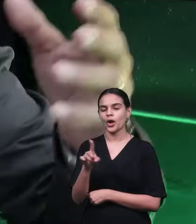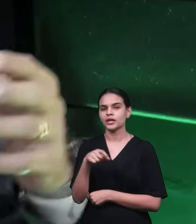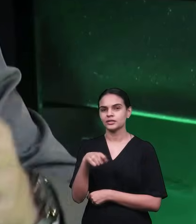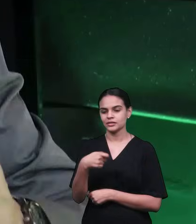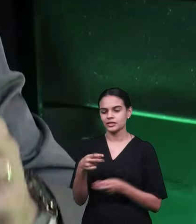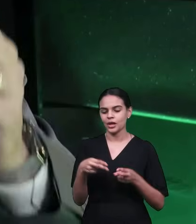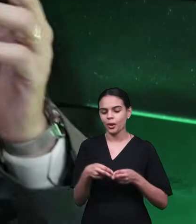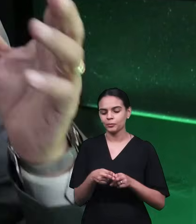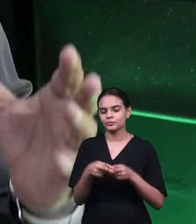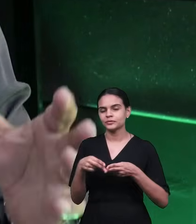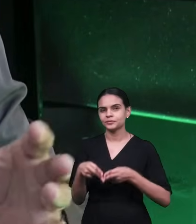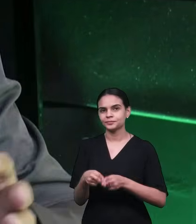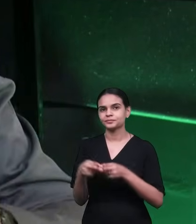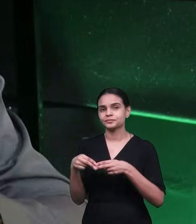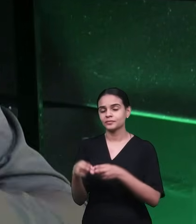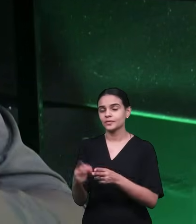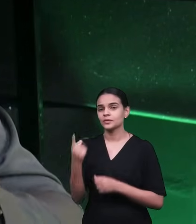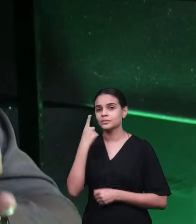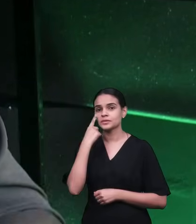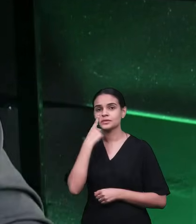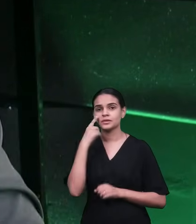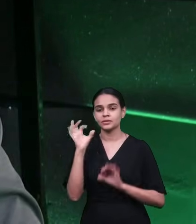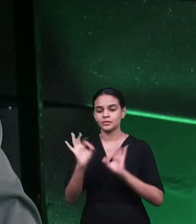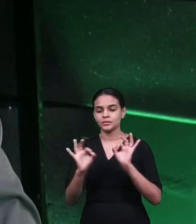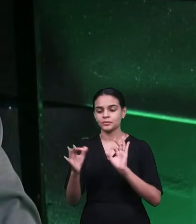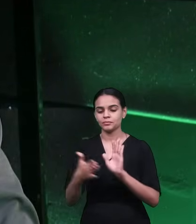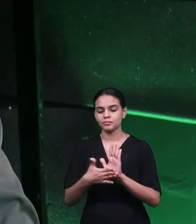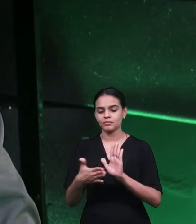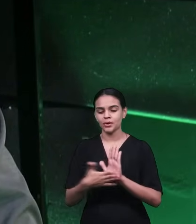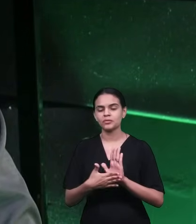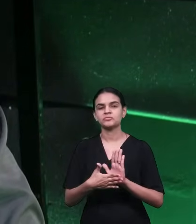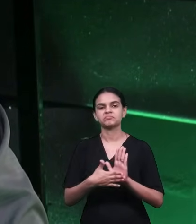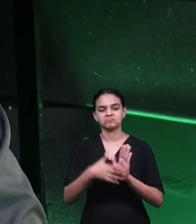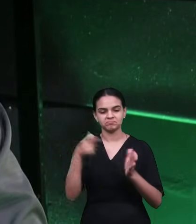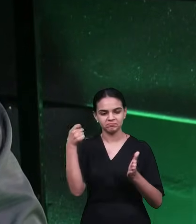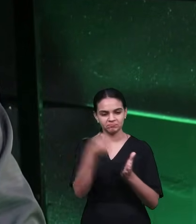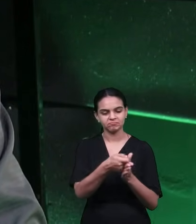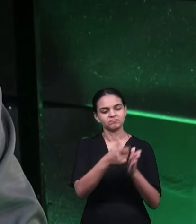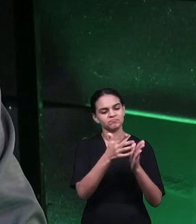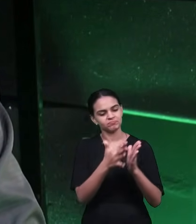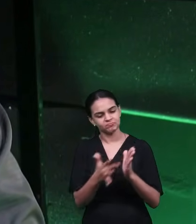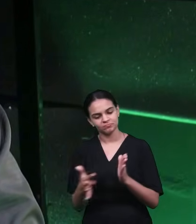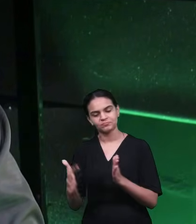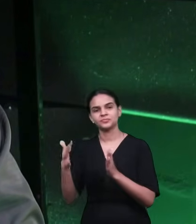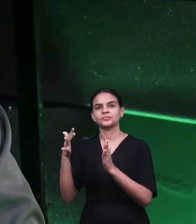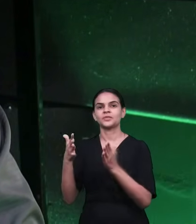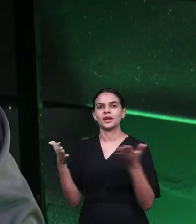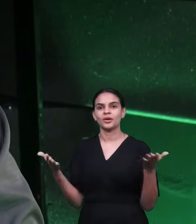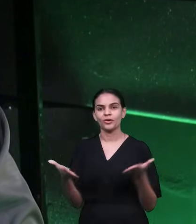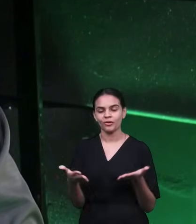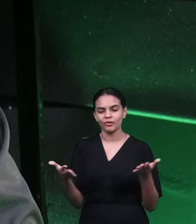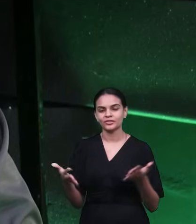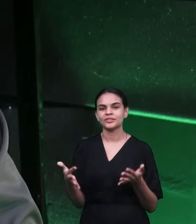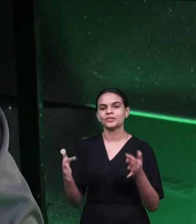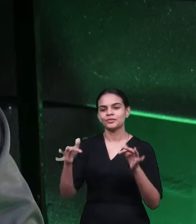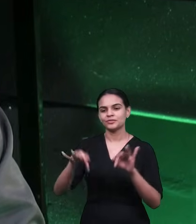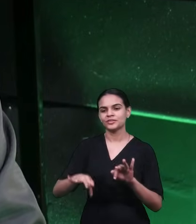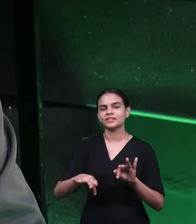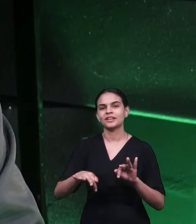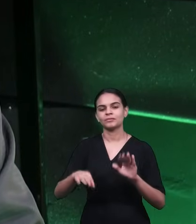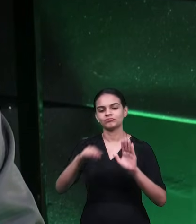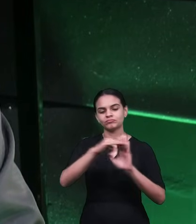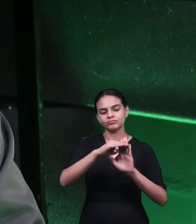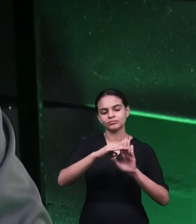daquele projeto, tudo que aconteceu, estava sendo perpetuado ali. Sim. Mas nós vamos chegando ao final, né, desse episódio, né?